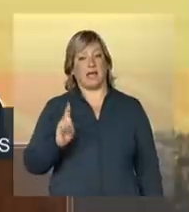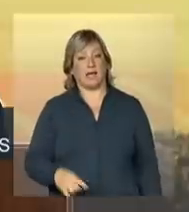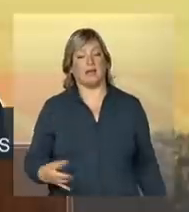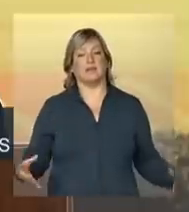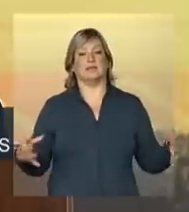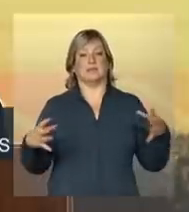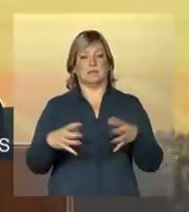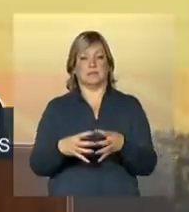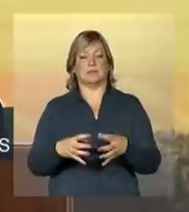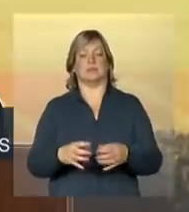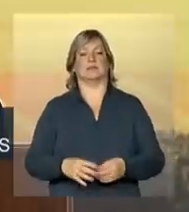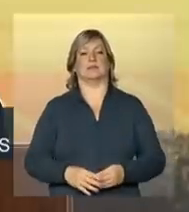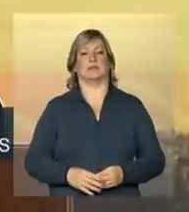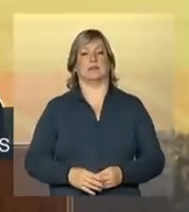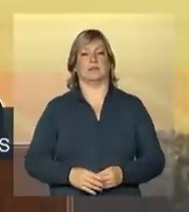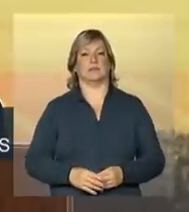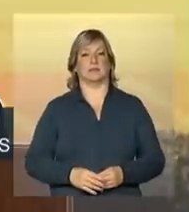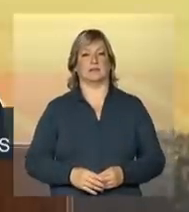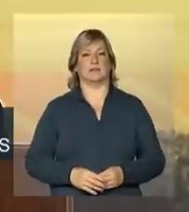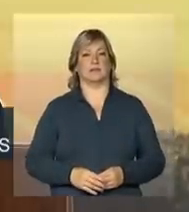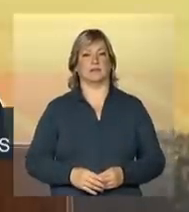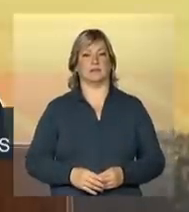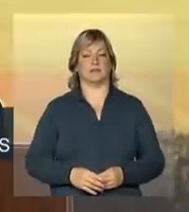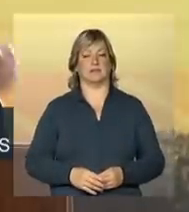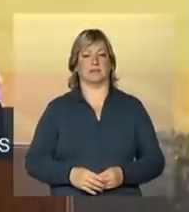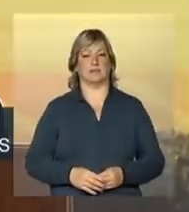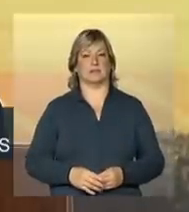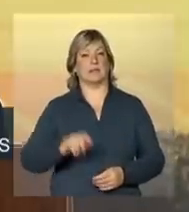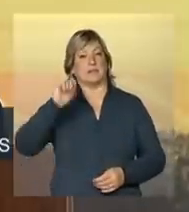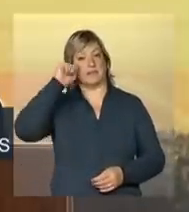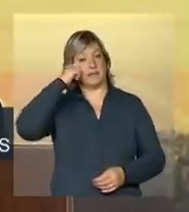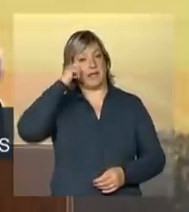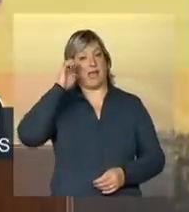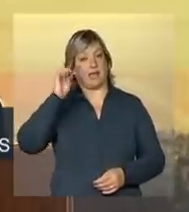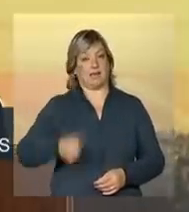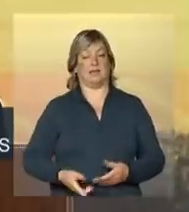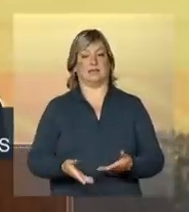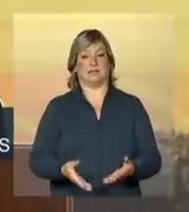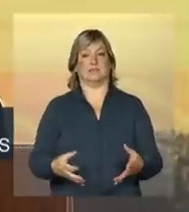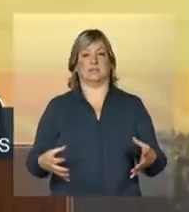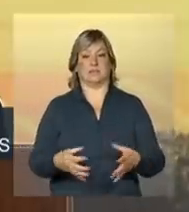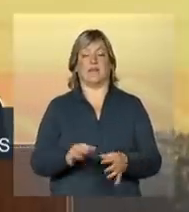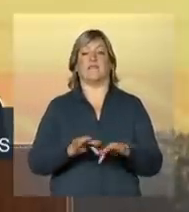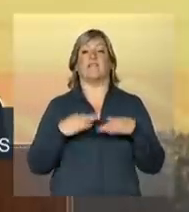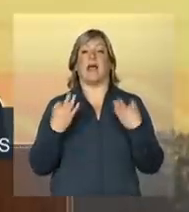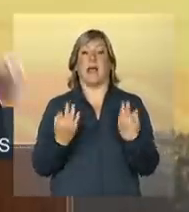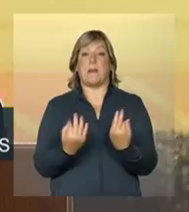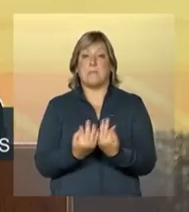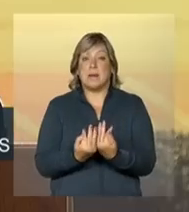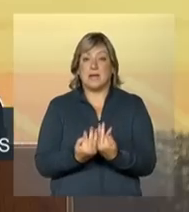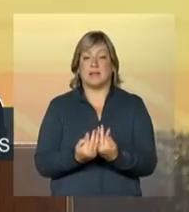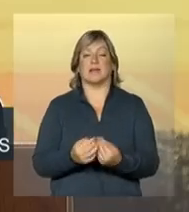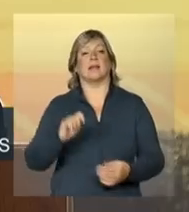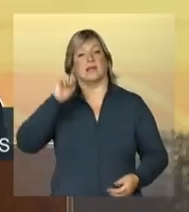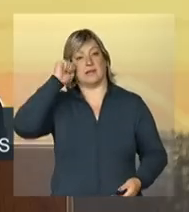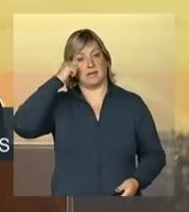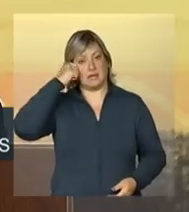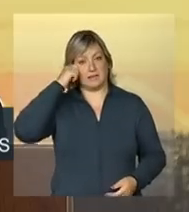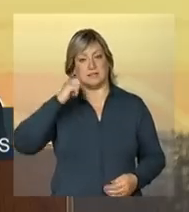Integradas por negros são famílias de origem